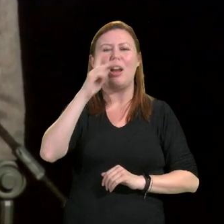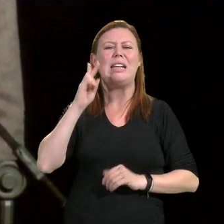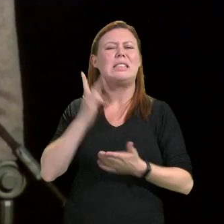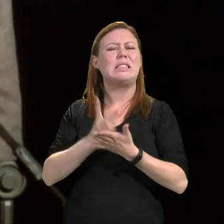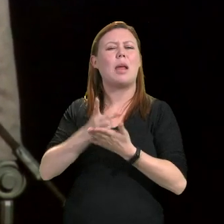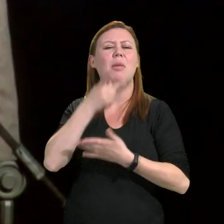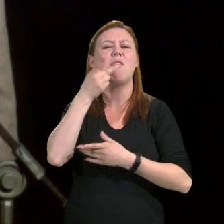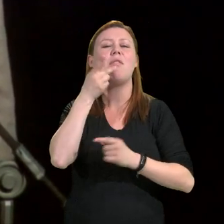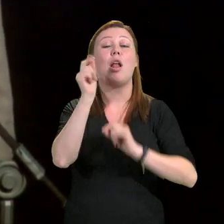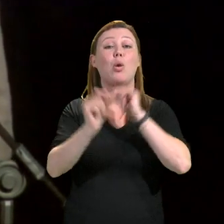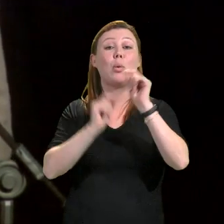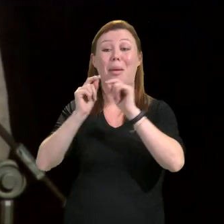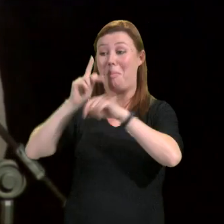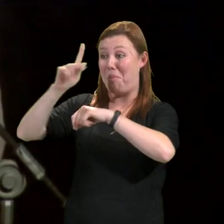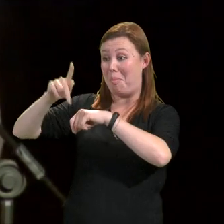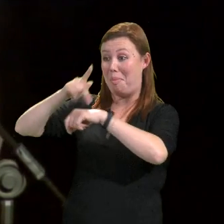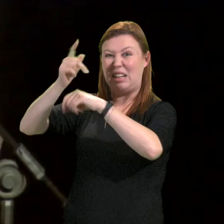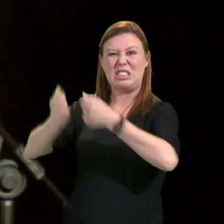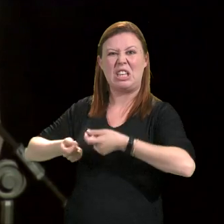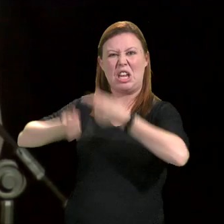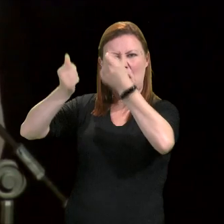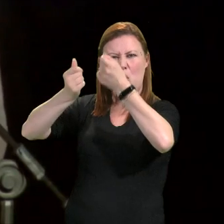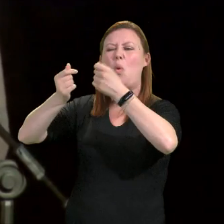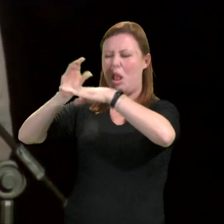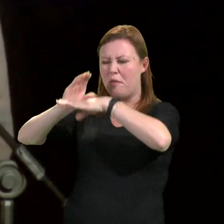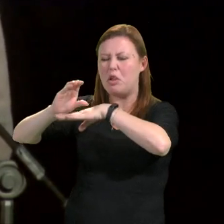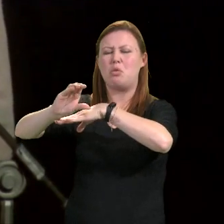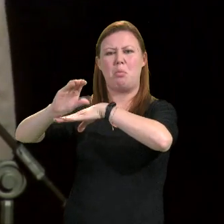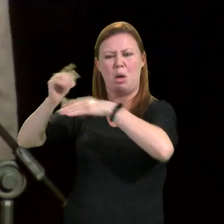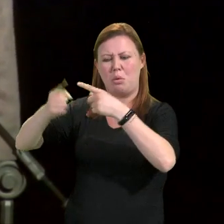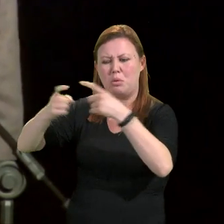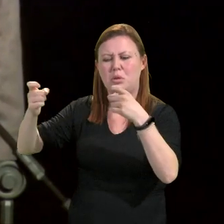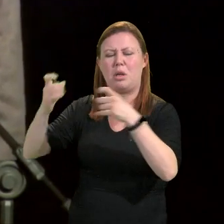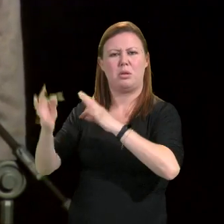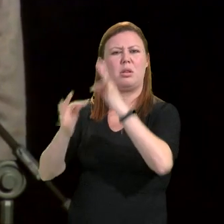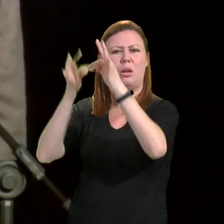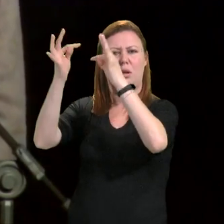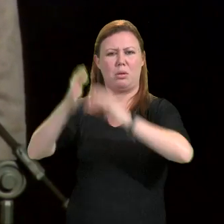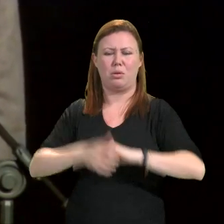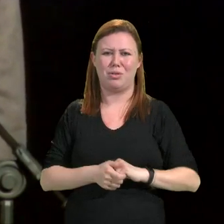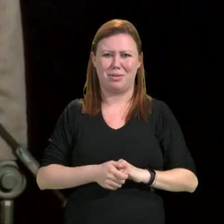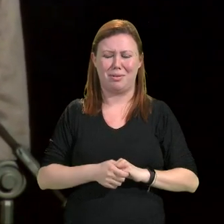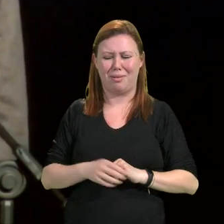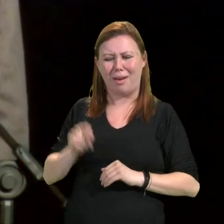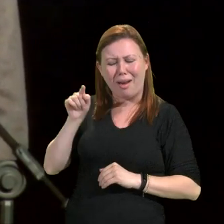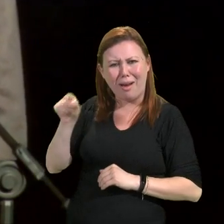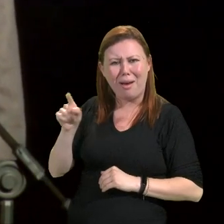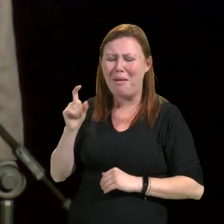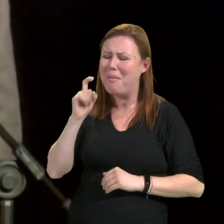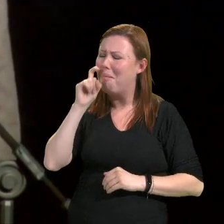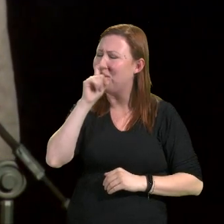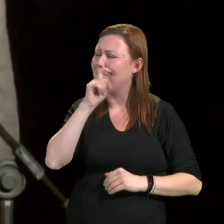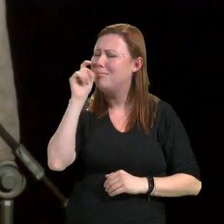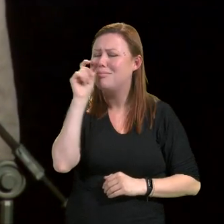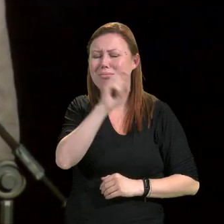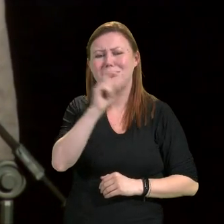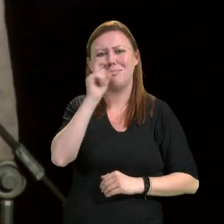que é só país rico que investe em ciência e tecnologia. Isso é de uma falsidade